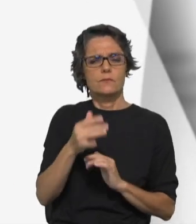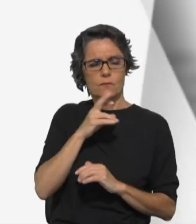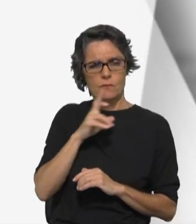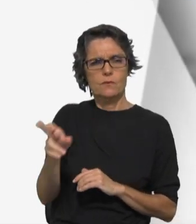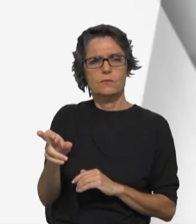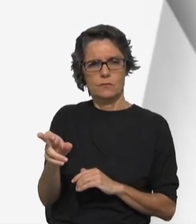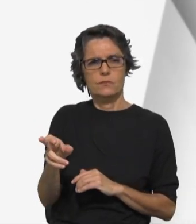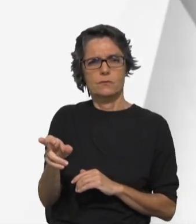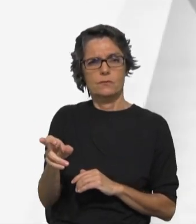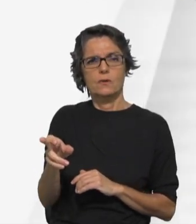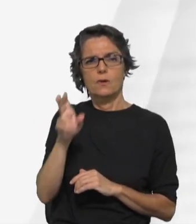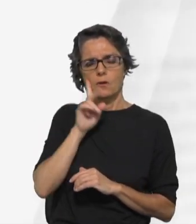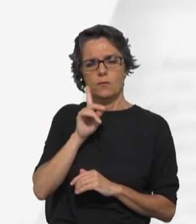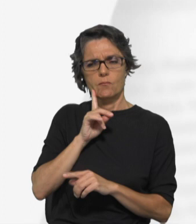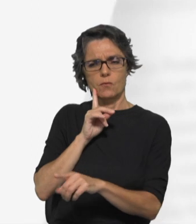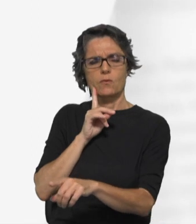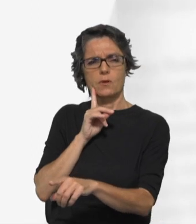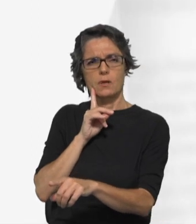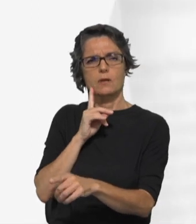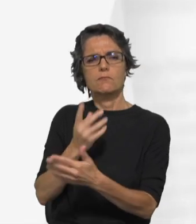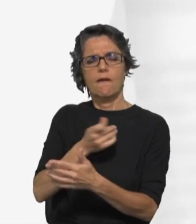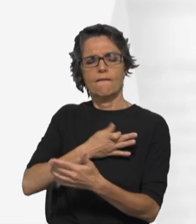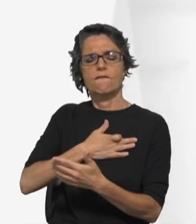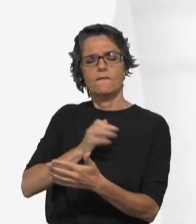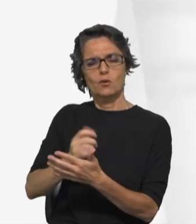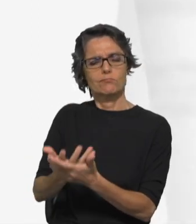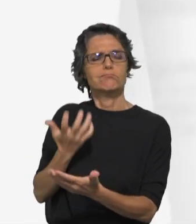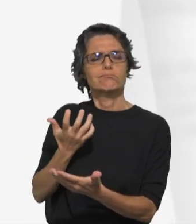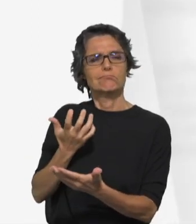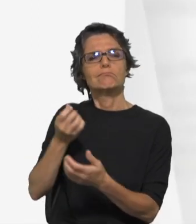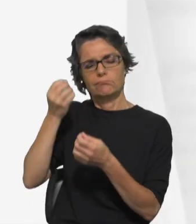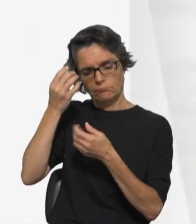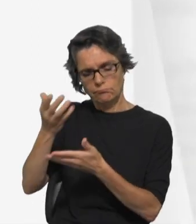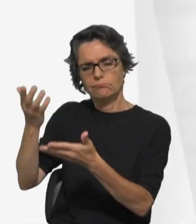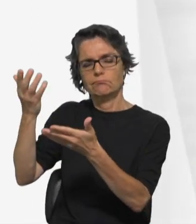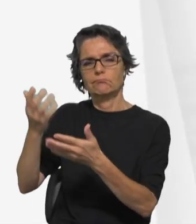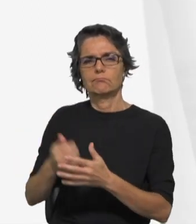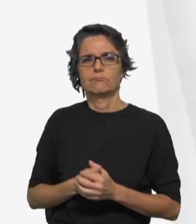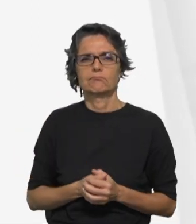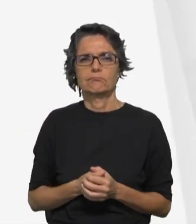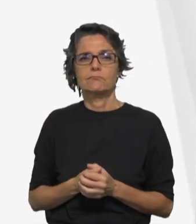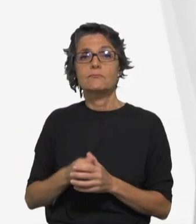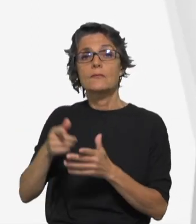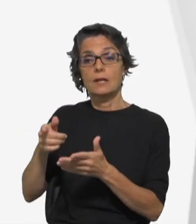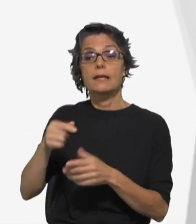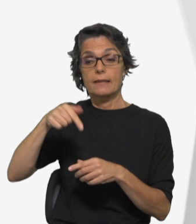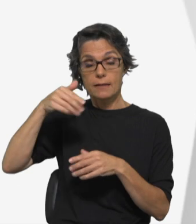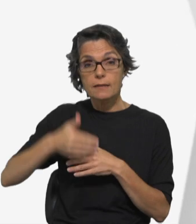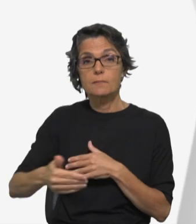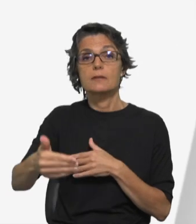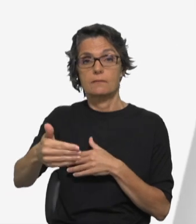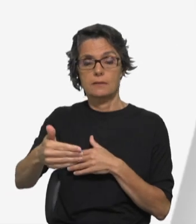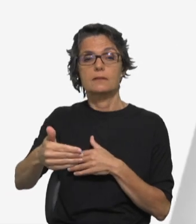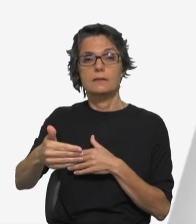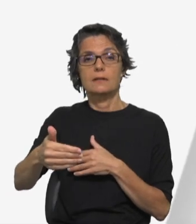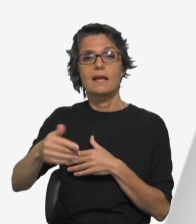respondeu-lhe: Mulher, é grande a tua fé, faça-se como desejas. E a partir daquele momento,